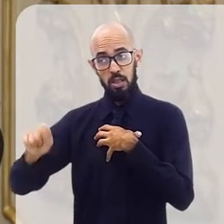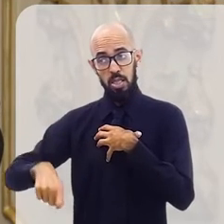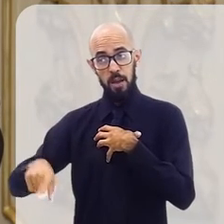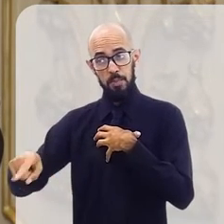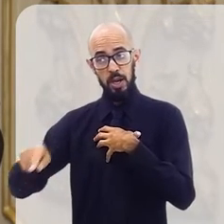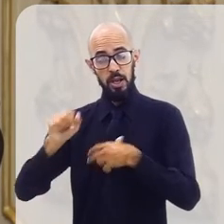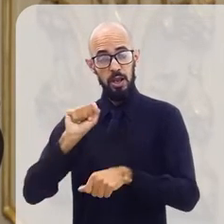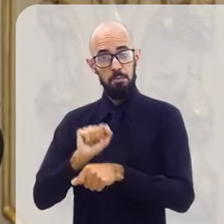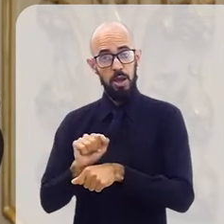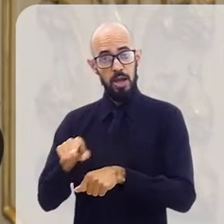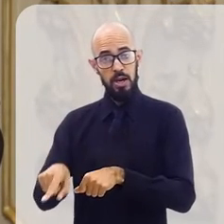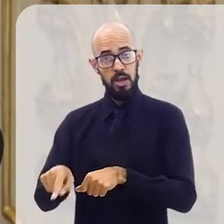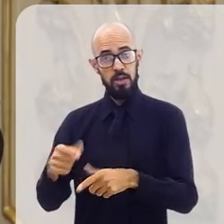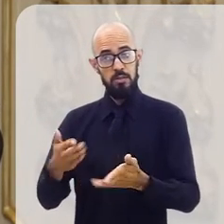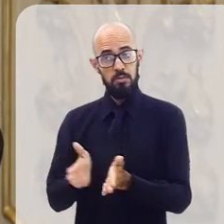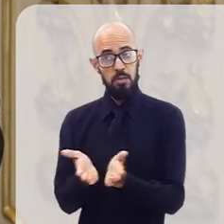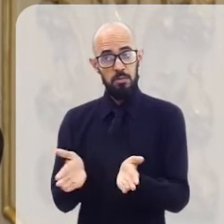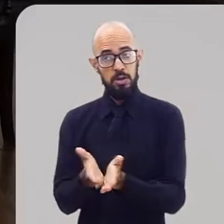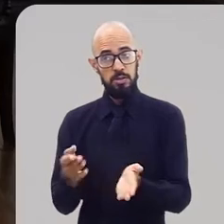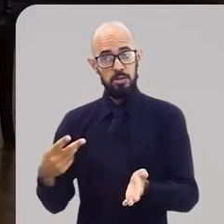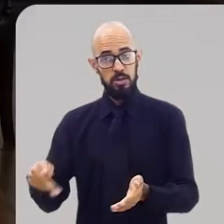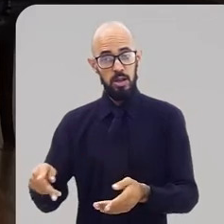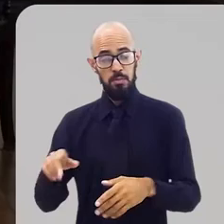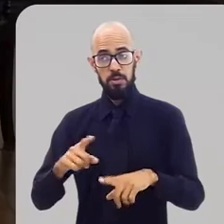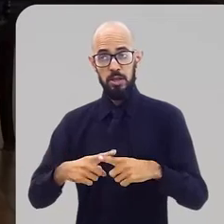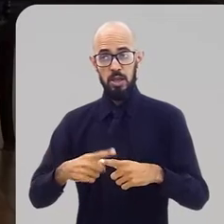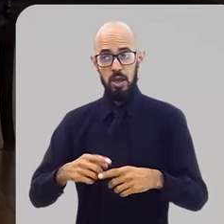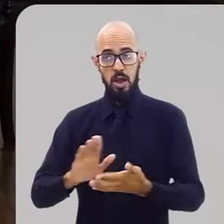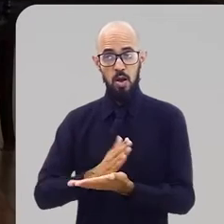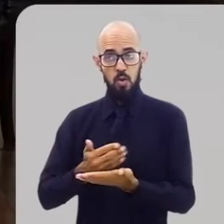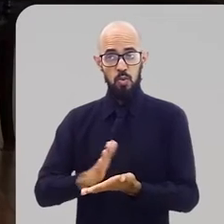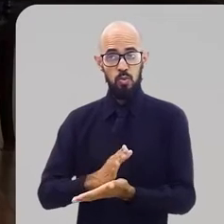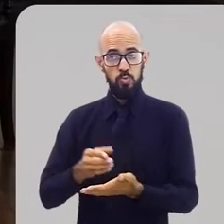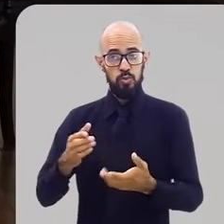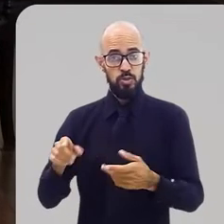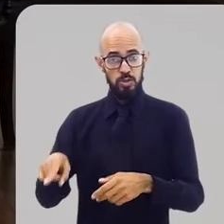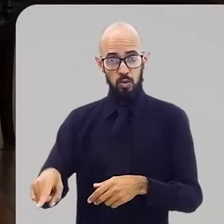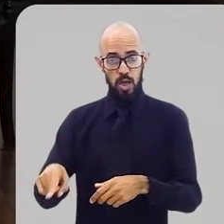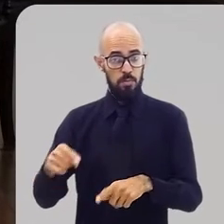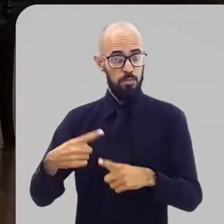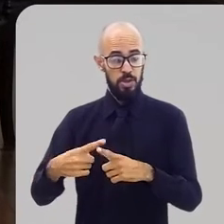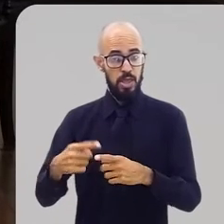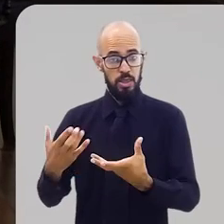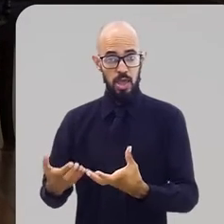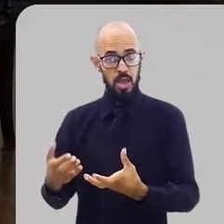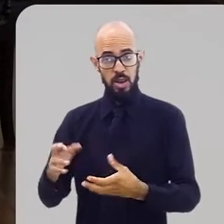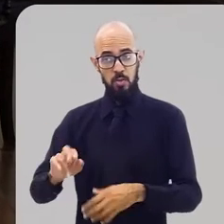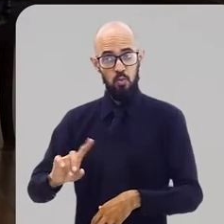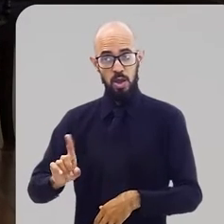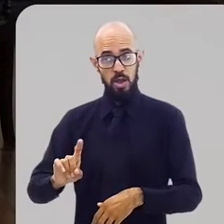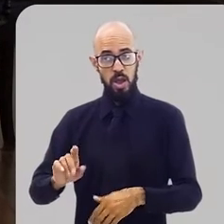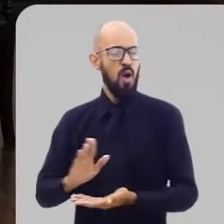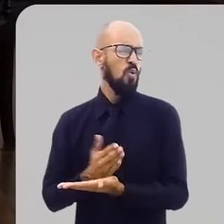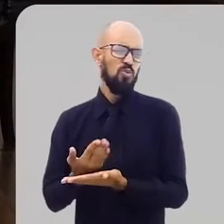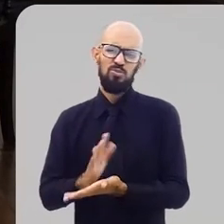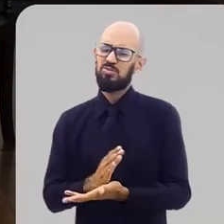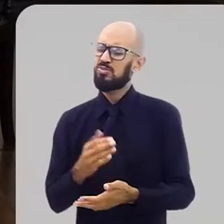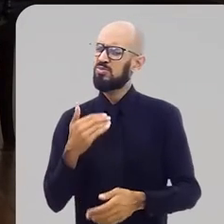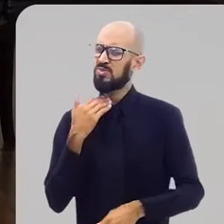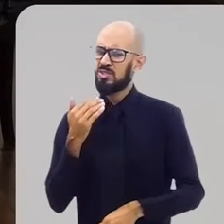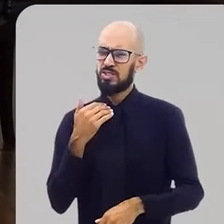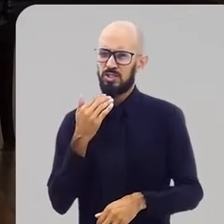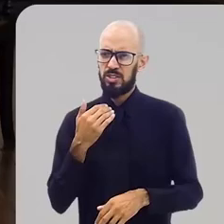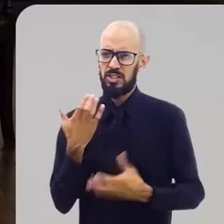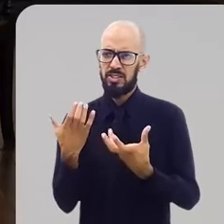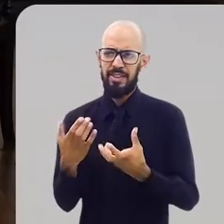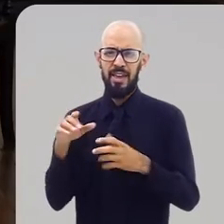possível retirar a pessoa daquela situação o que muitos estão assim porque não é porque querem outros não tem